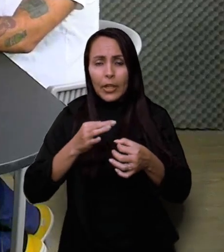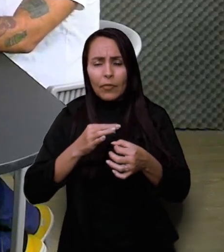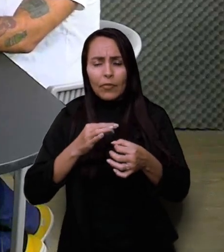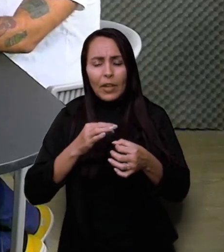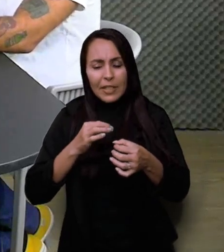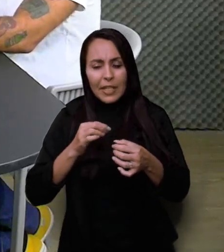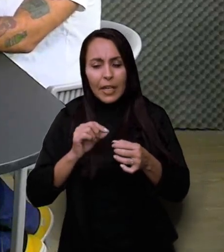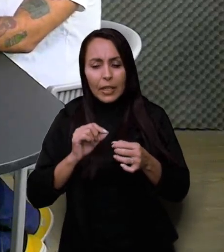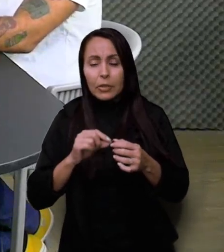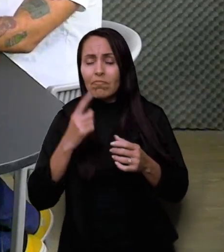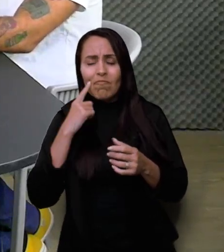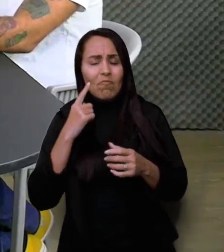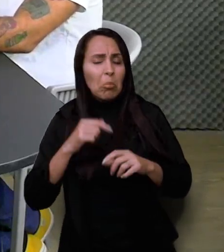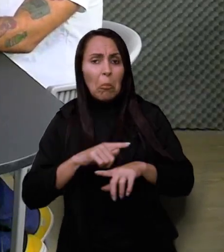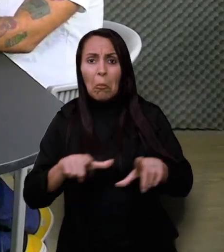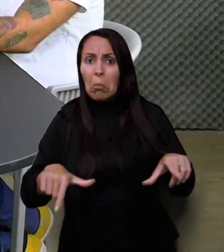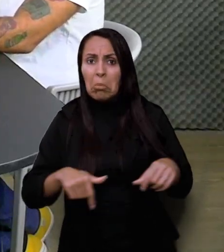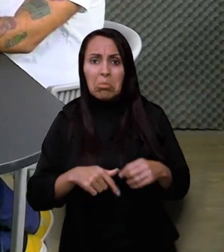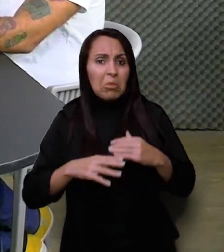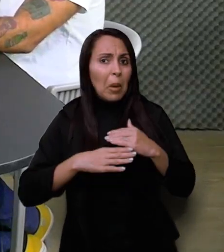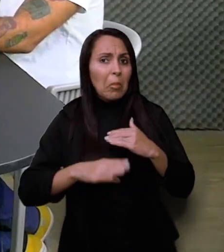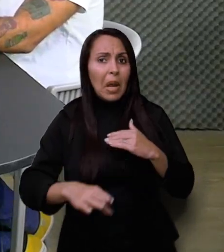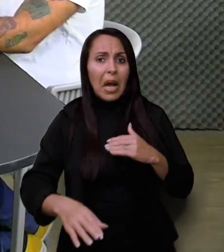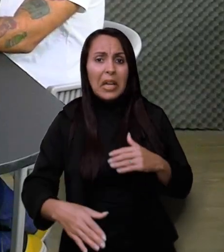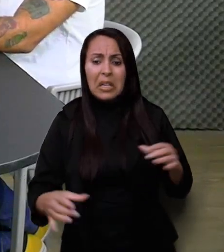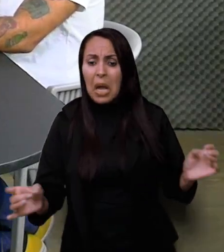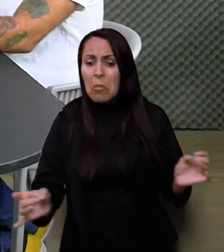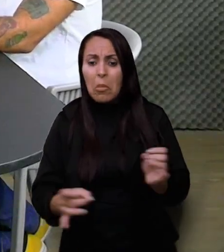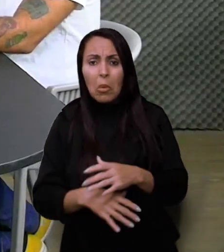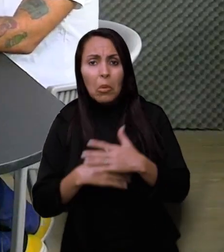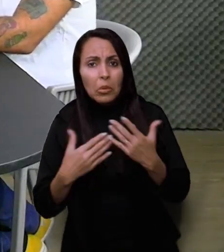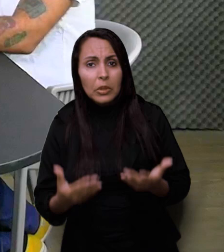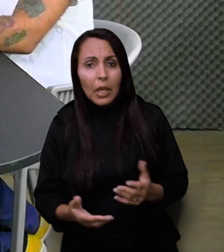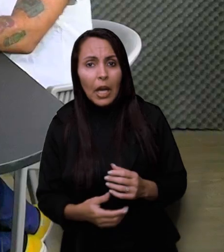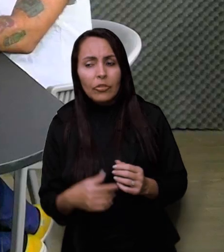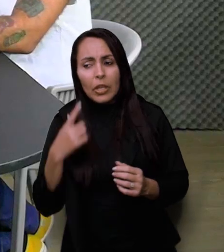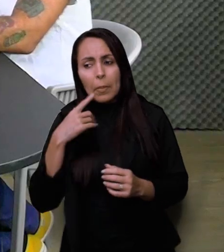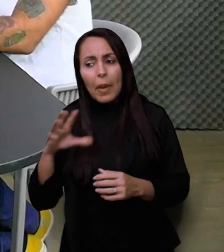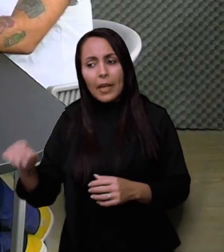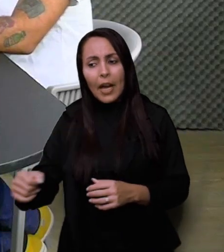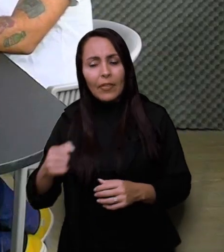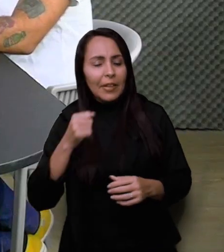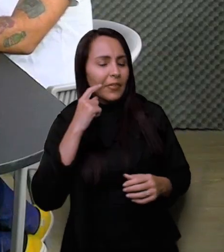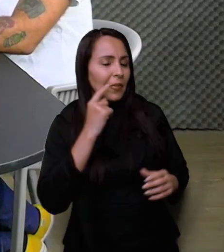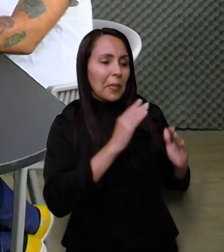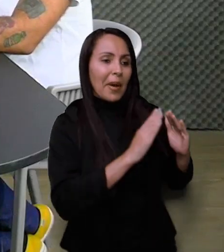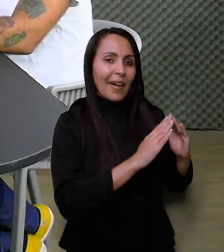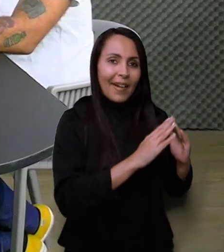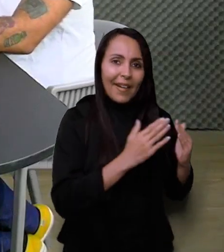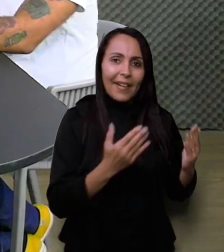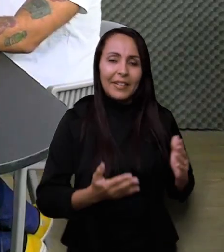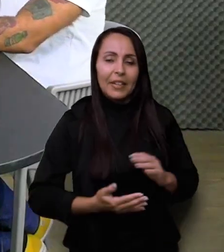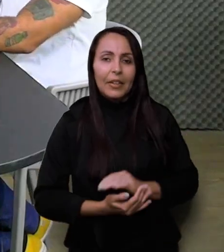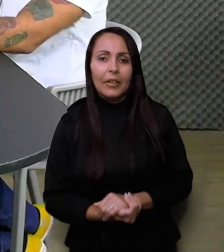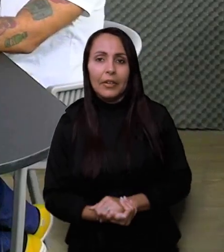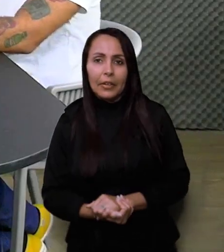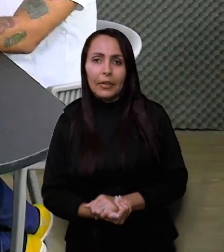existe mais isso na Não. praia. E a gente pegava, quando eu era criança, a gente Até levava pra casa, Eu né? brincava Ah. dizendo que era chacoalho de cascavel.